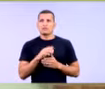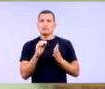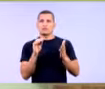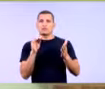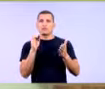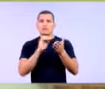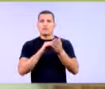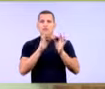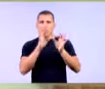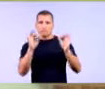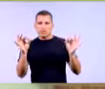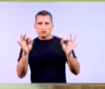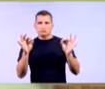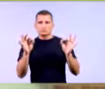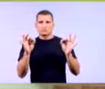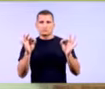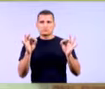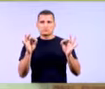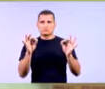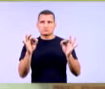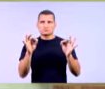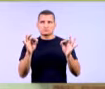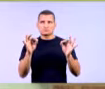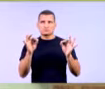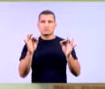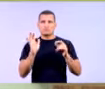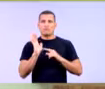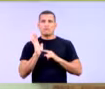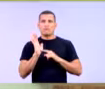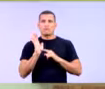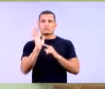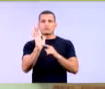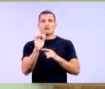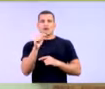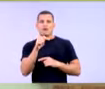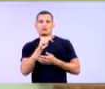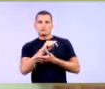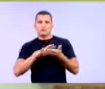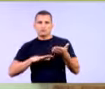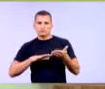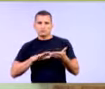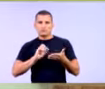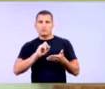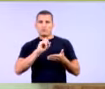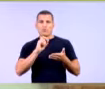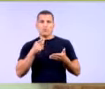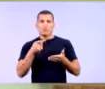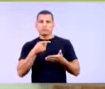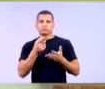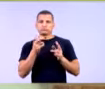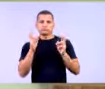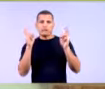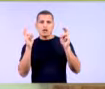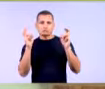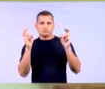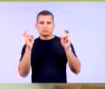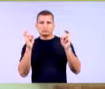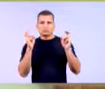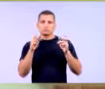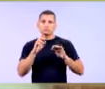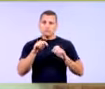uma frase, né? Uma frase para poder ilustrar aquele texto ou introduzir o assunto. Então, isso é